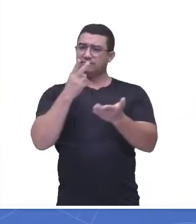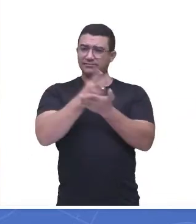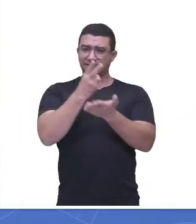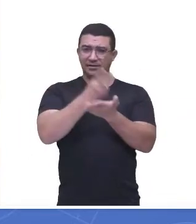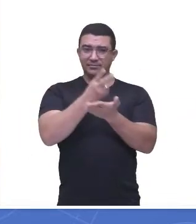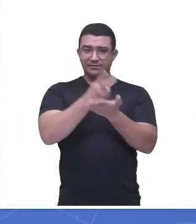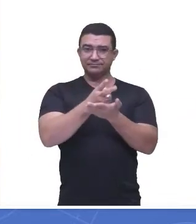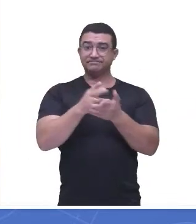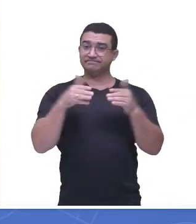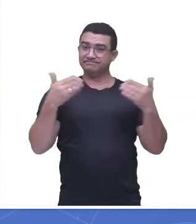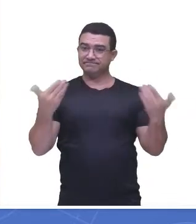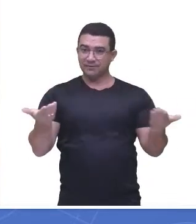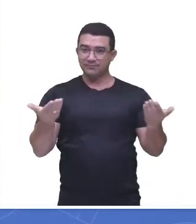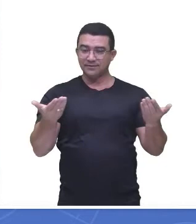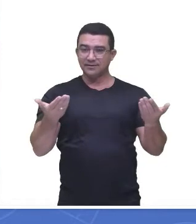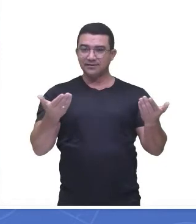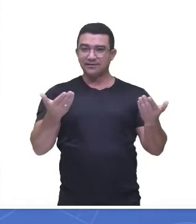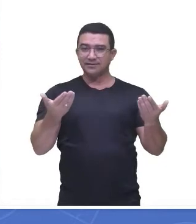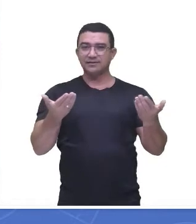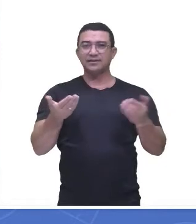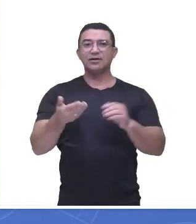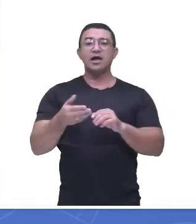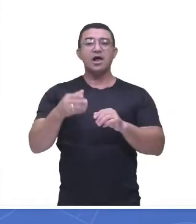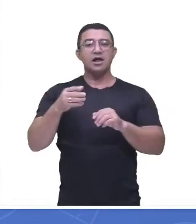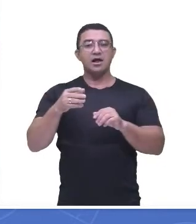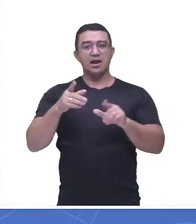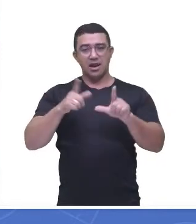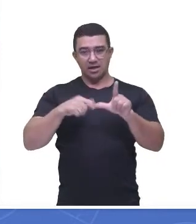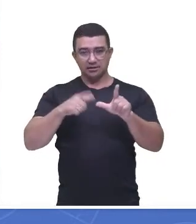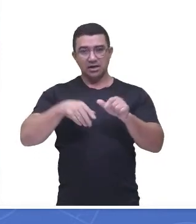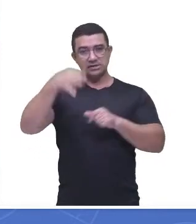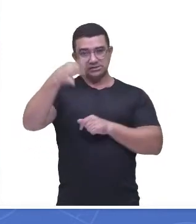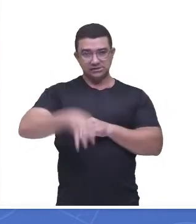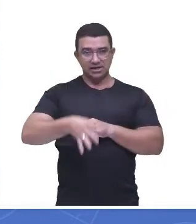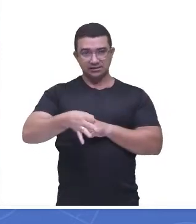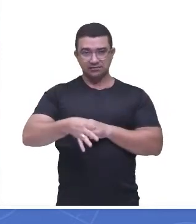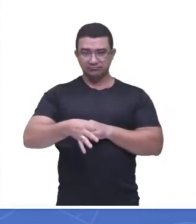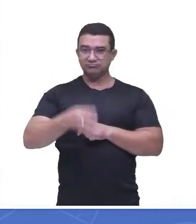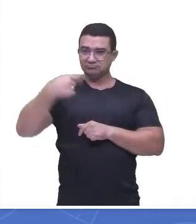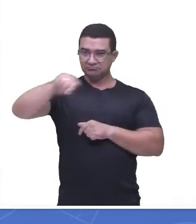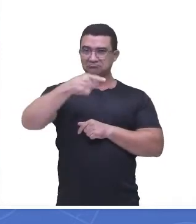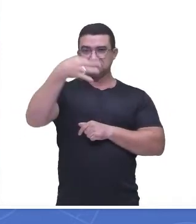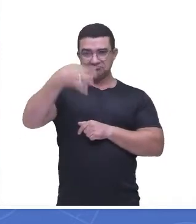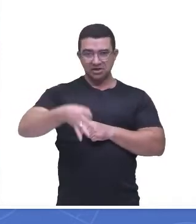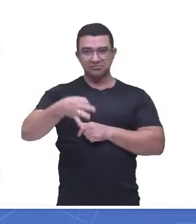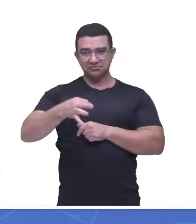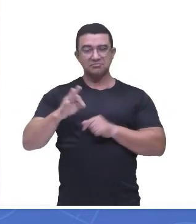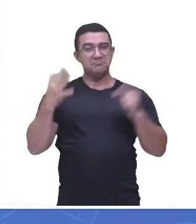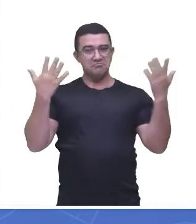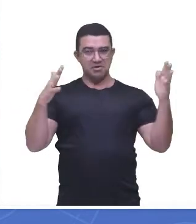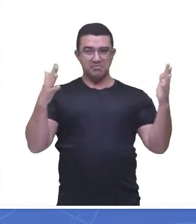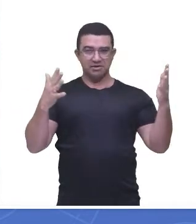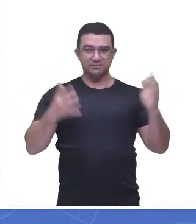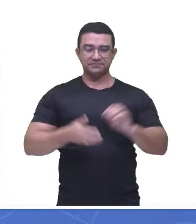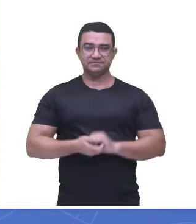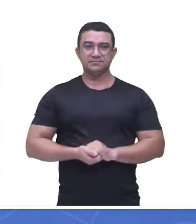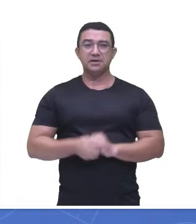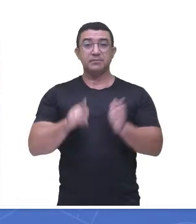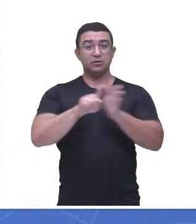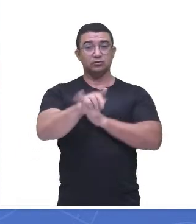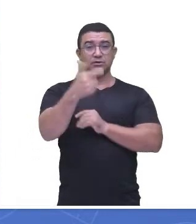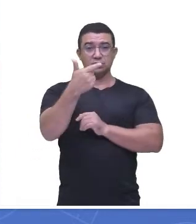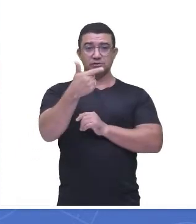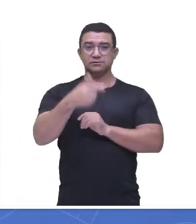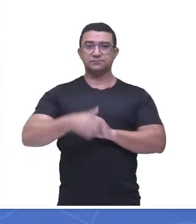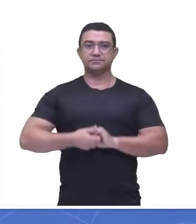mais. Então, a alternativa B é a correta e a maioria acertou. Parabéns, pessoal. Vamos à segunda questão. A